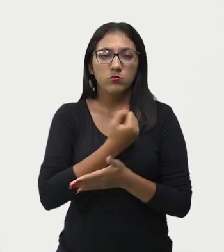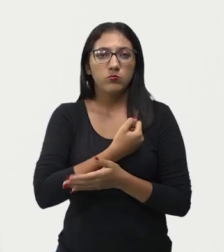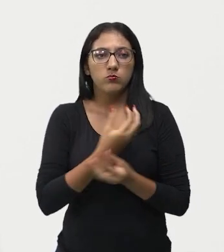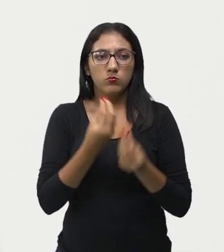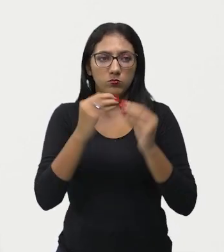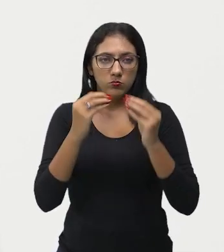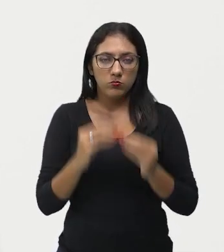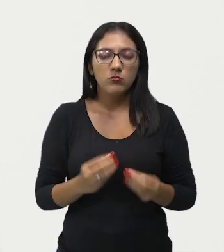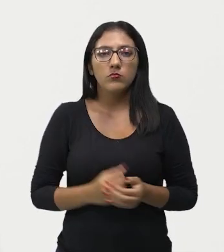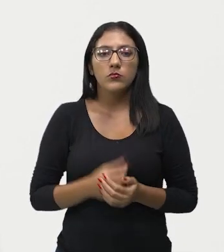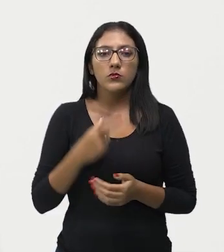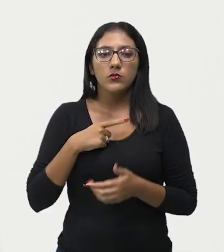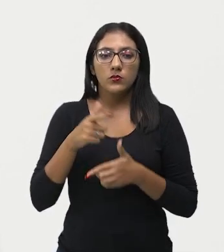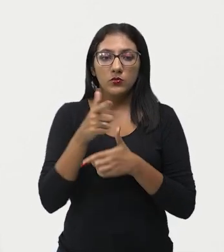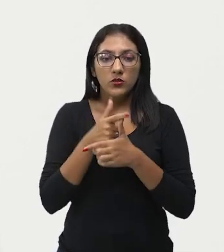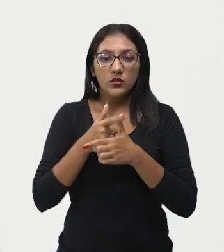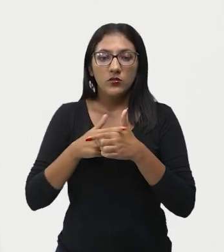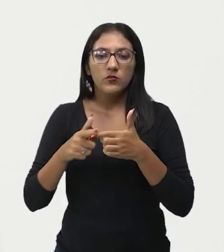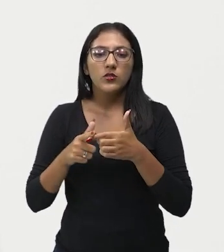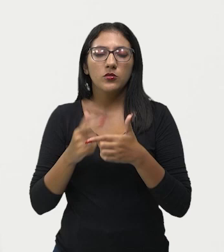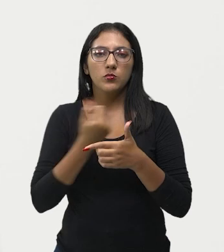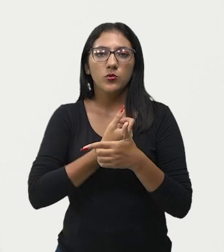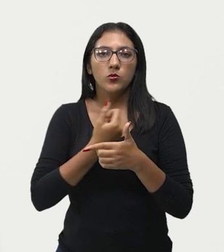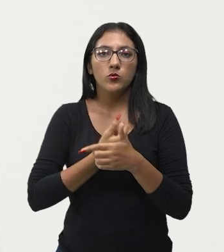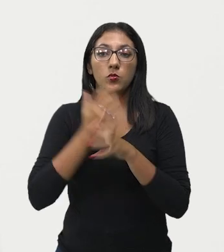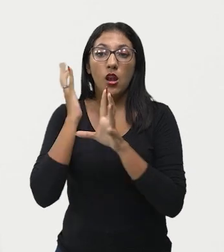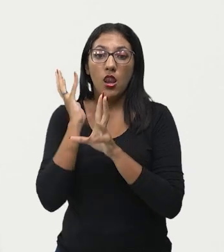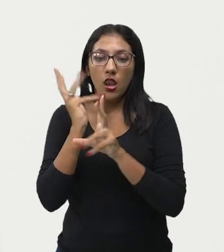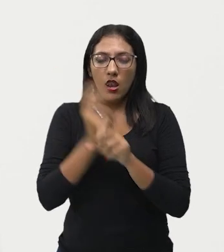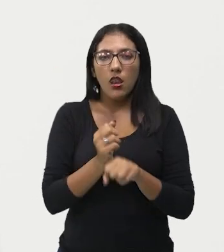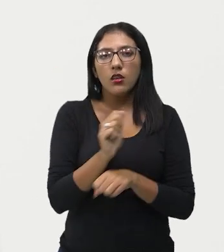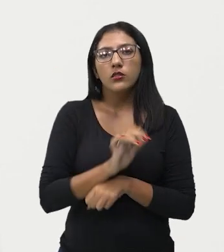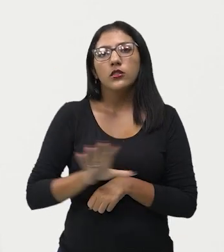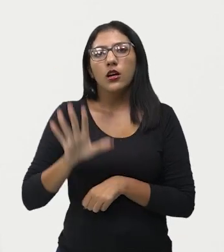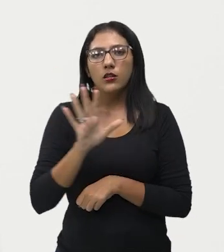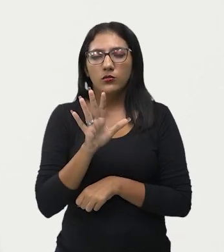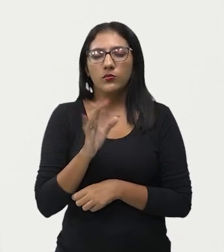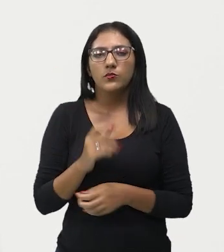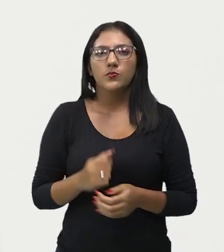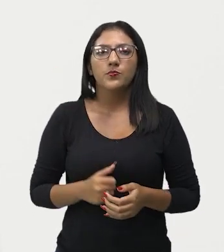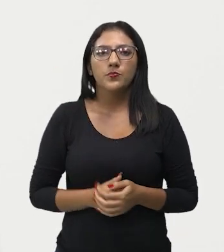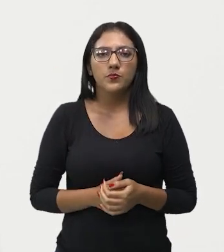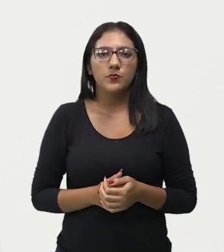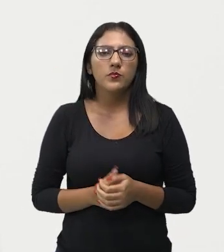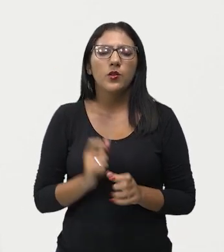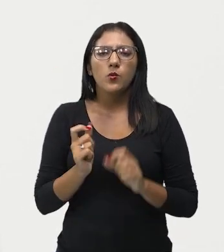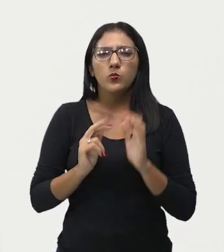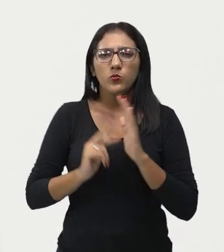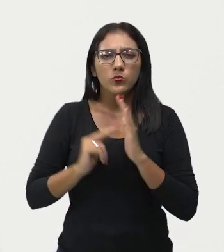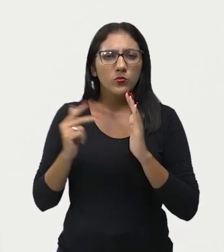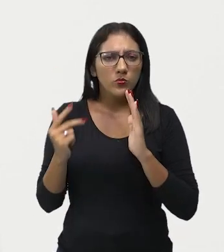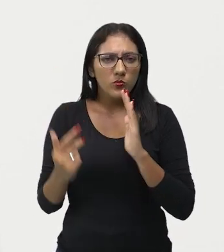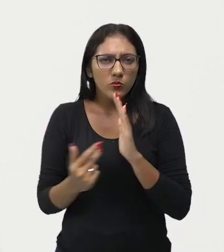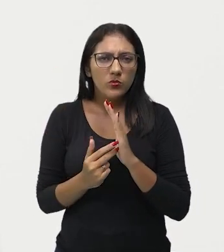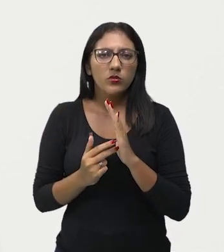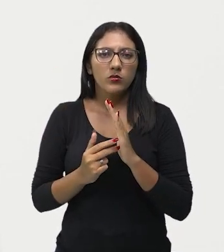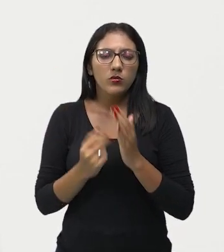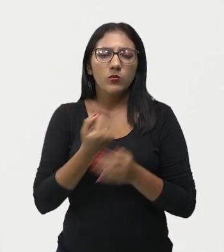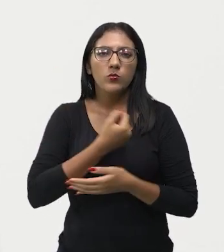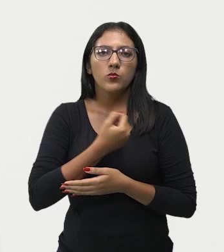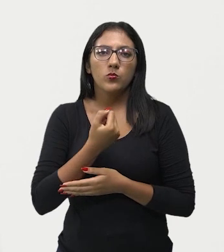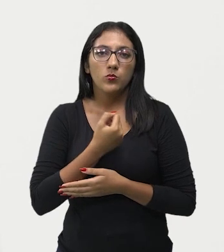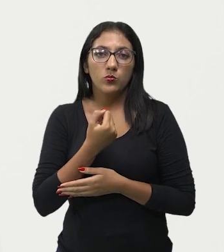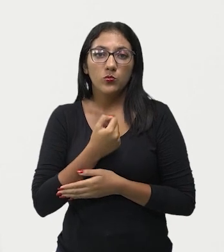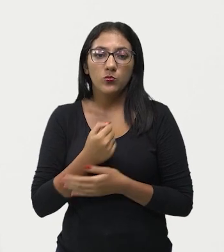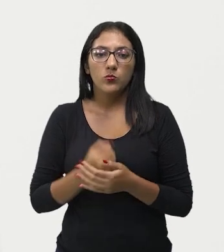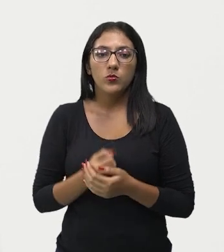dividido pelo número total de observações. Quer dizer que a frequência